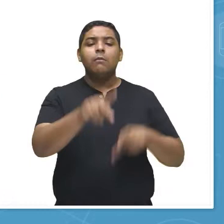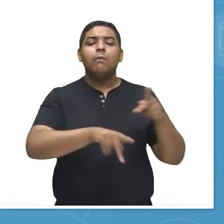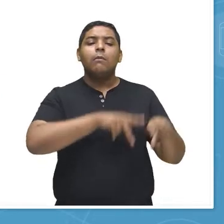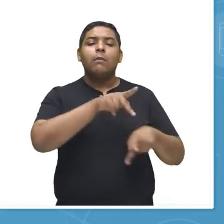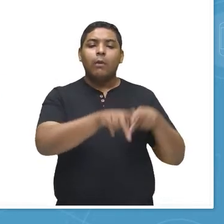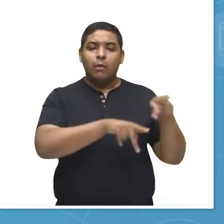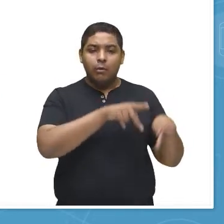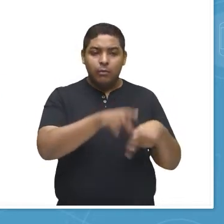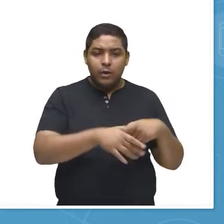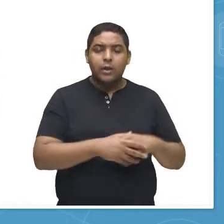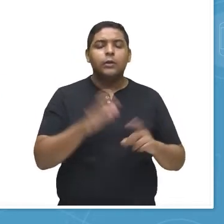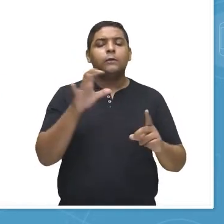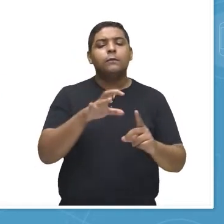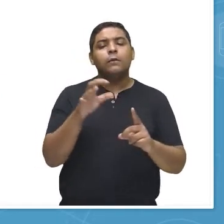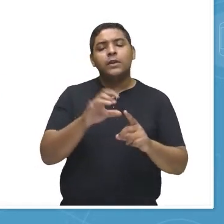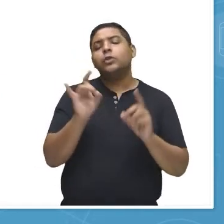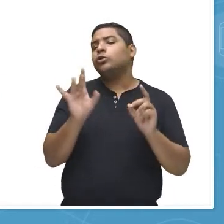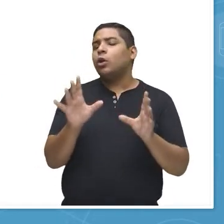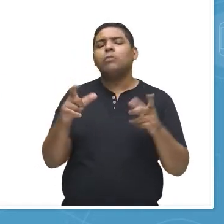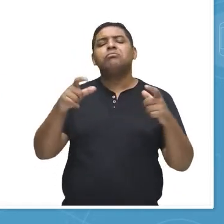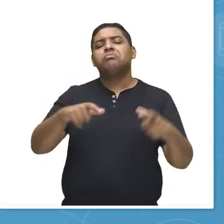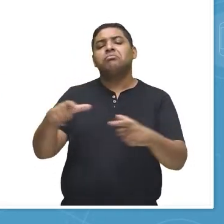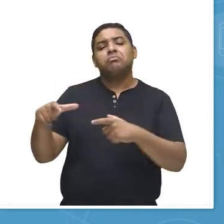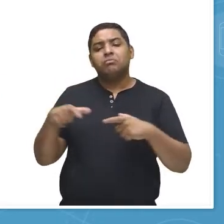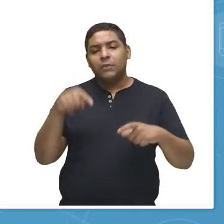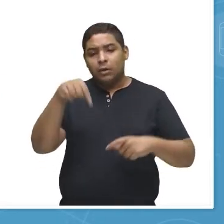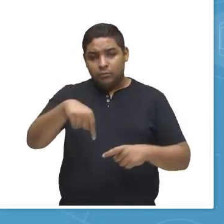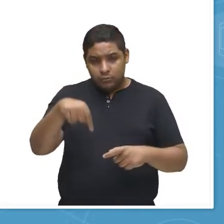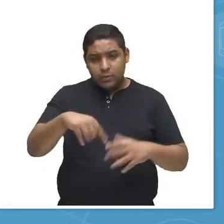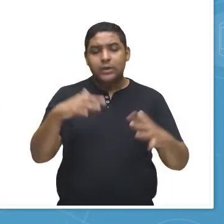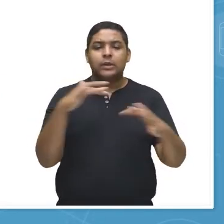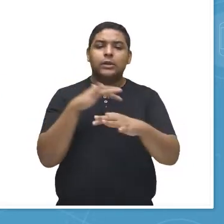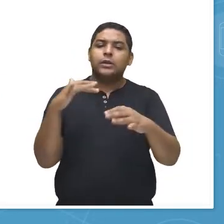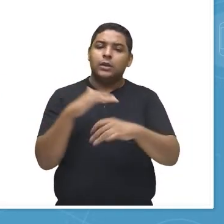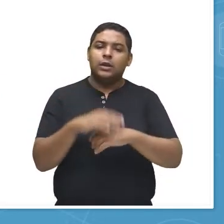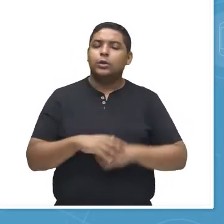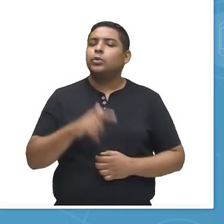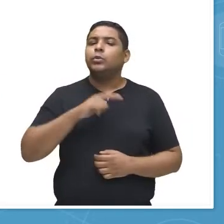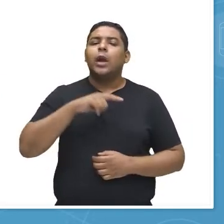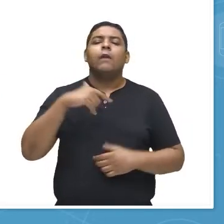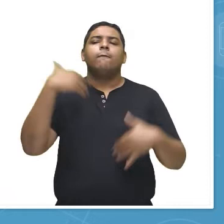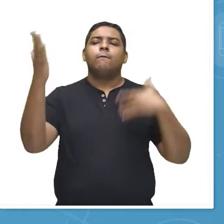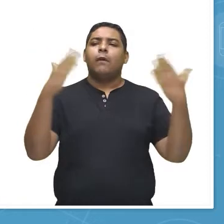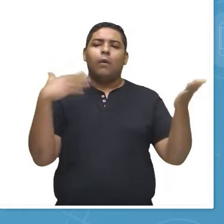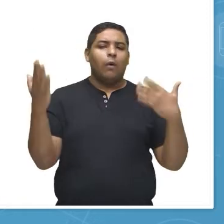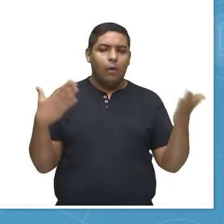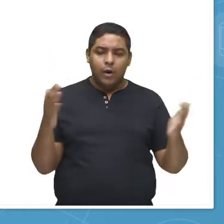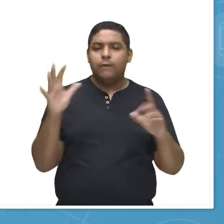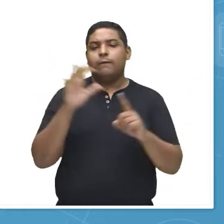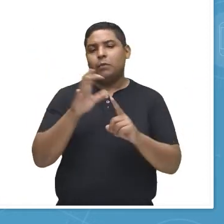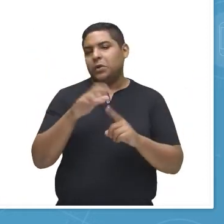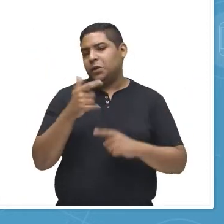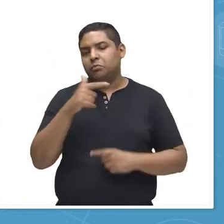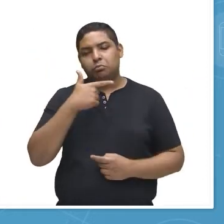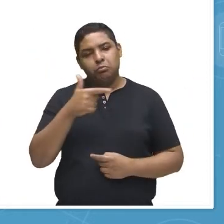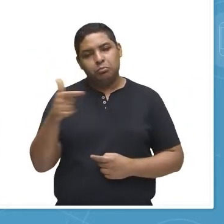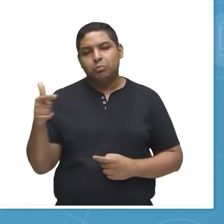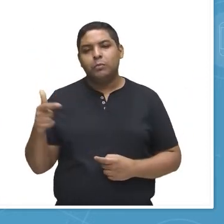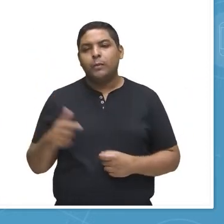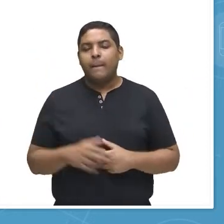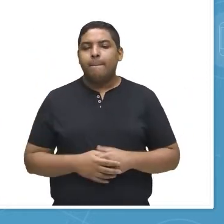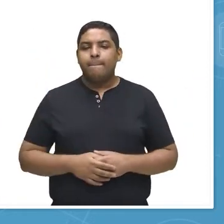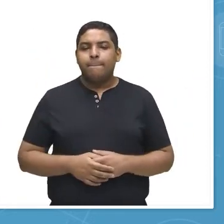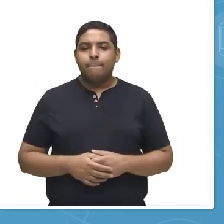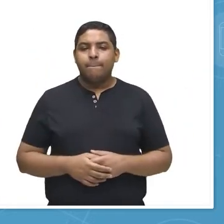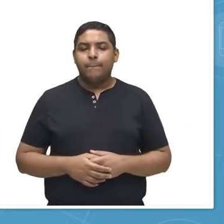ela influencia diretamente apenas a cidade de Itapiranga, não tem influência com outros municípios.